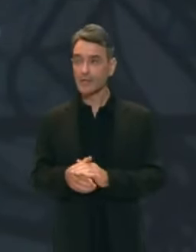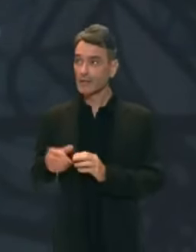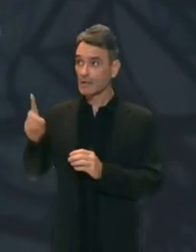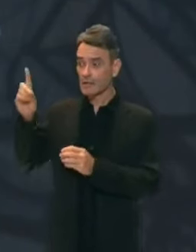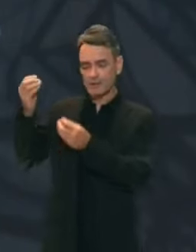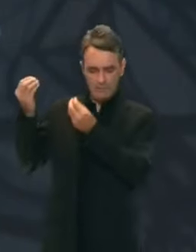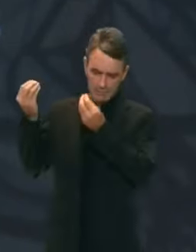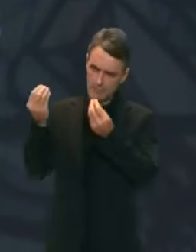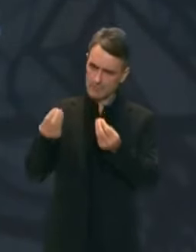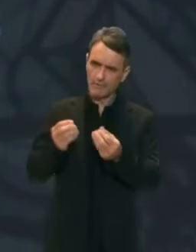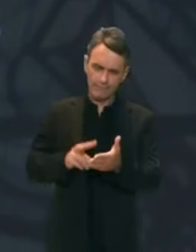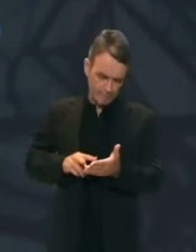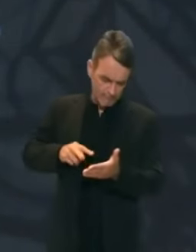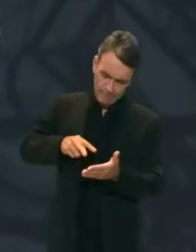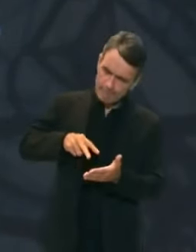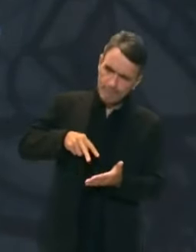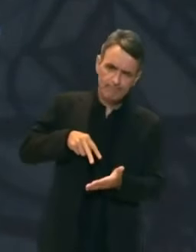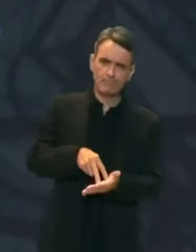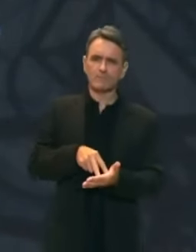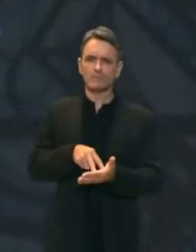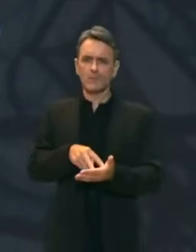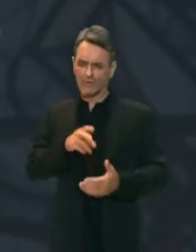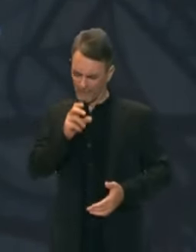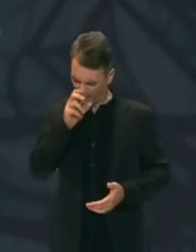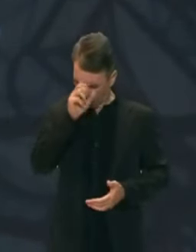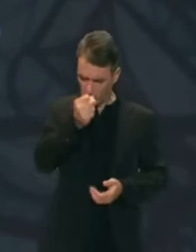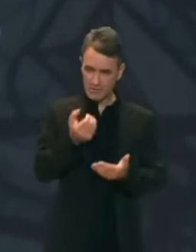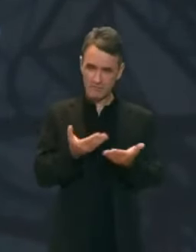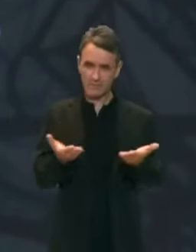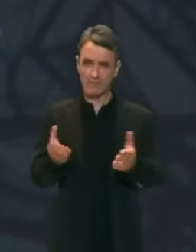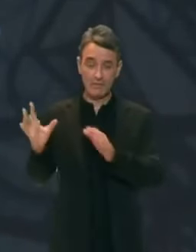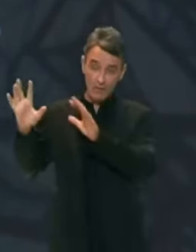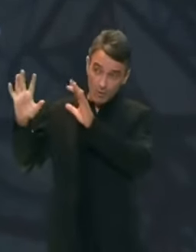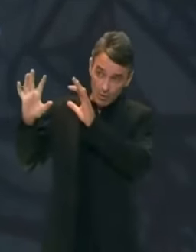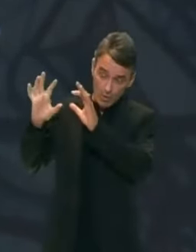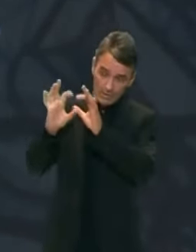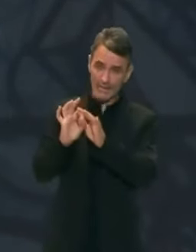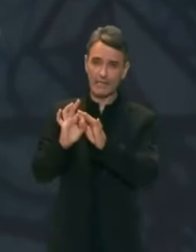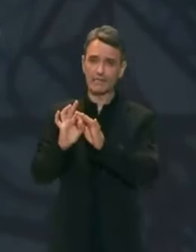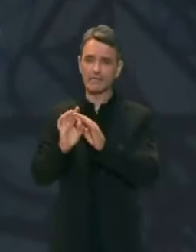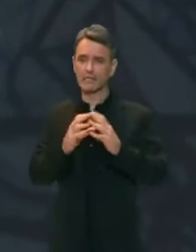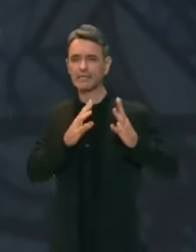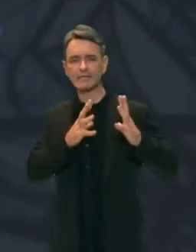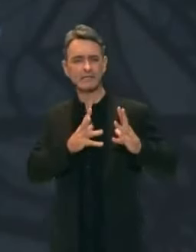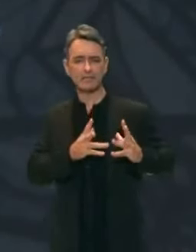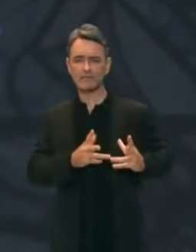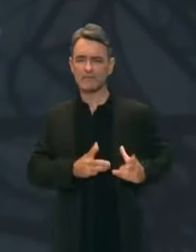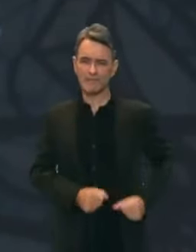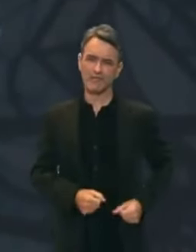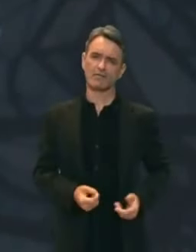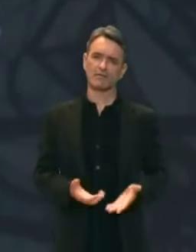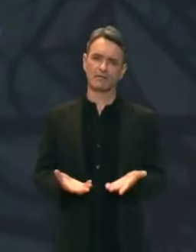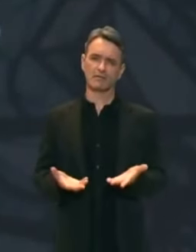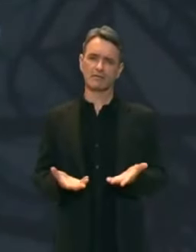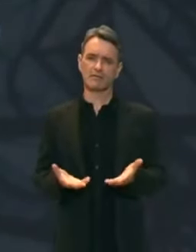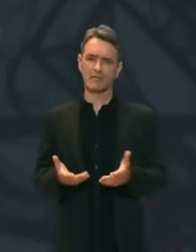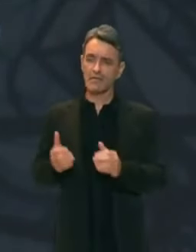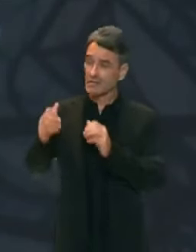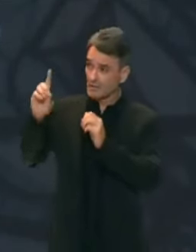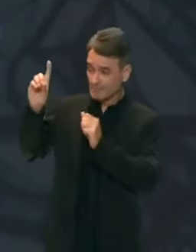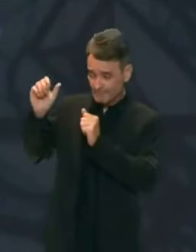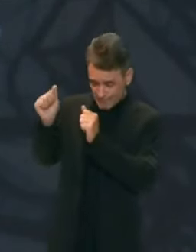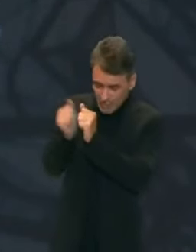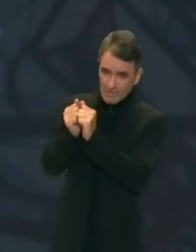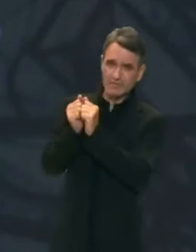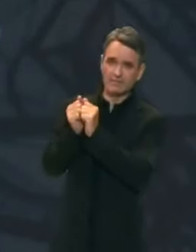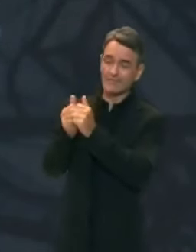fortalecido, para que você se conecte, para que você se santifique, para que você se aproxime de